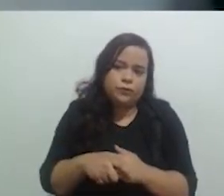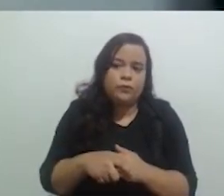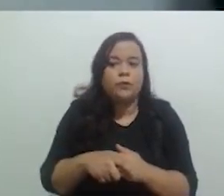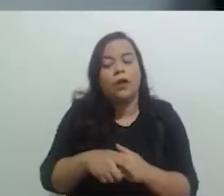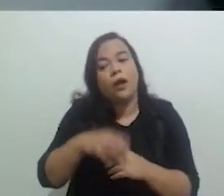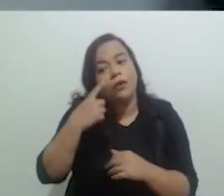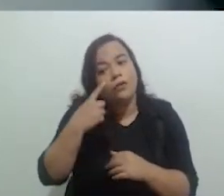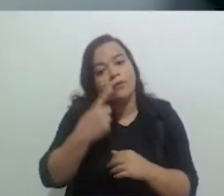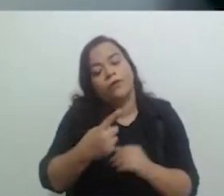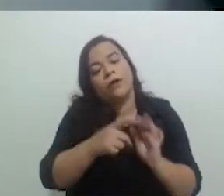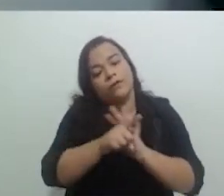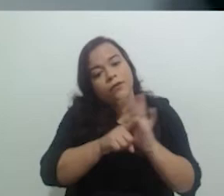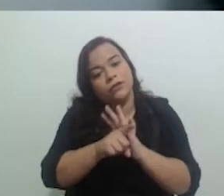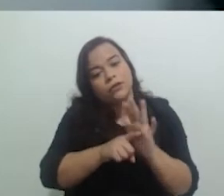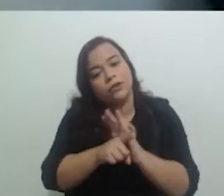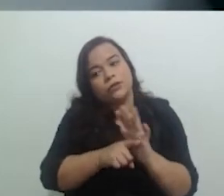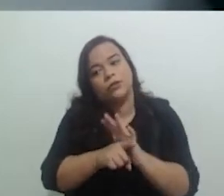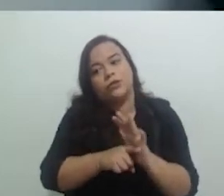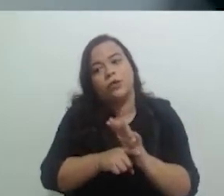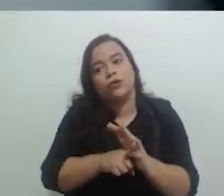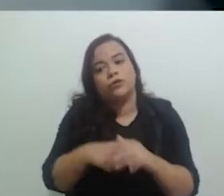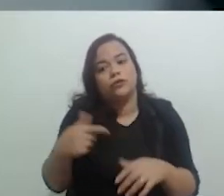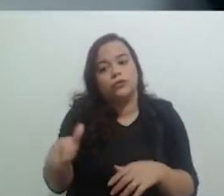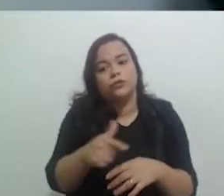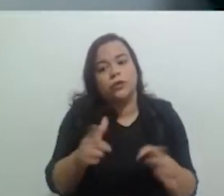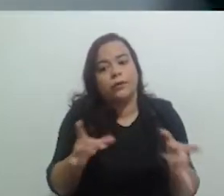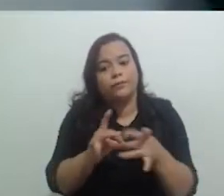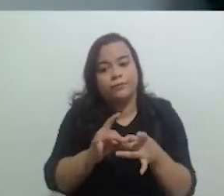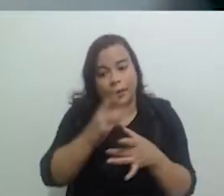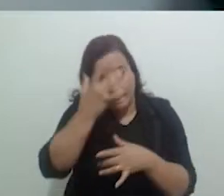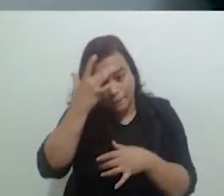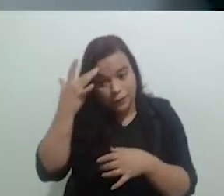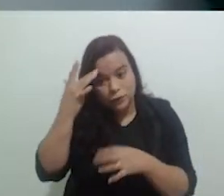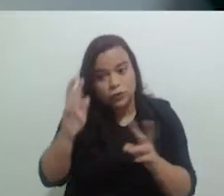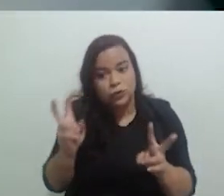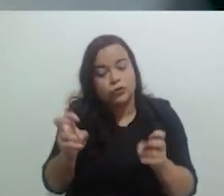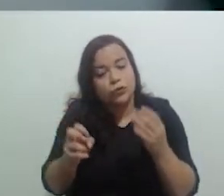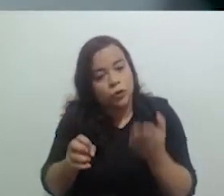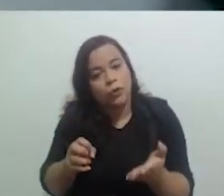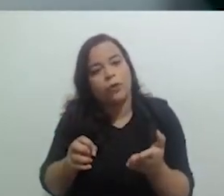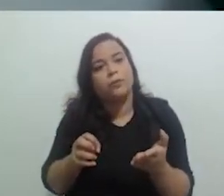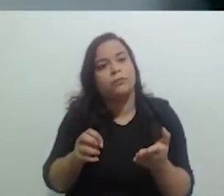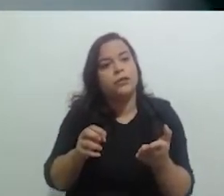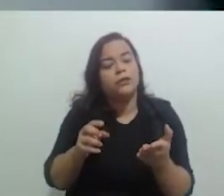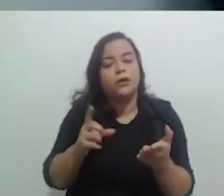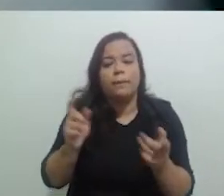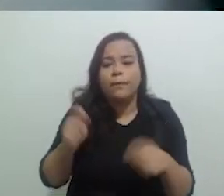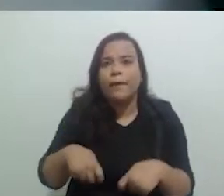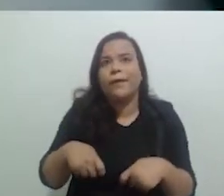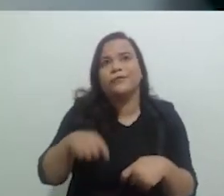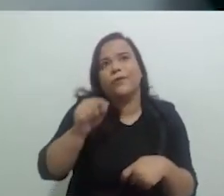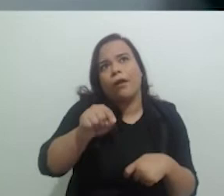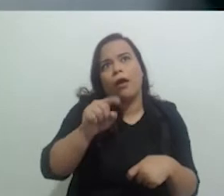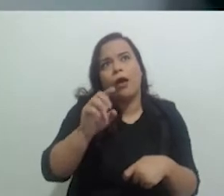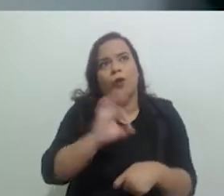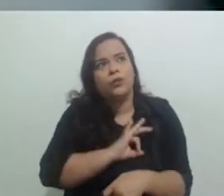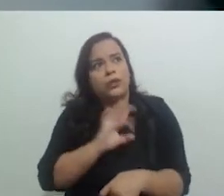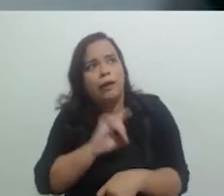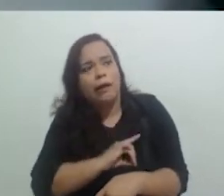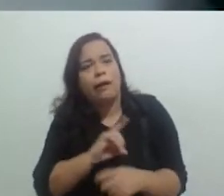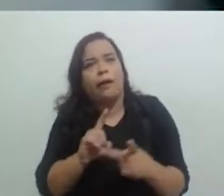foro, tanto pode conduzir a investigação o delegado, o promotor, o procurador. Como o pedido foi feito